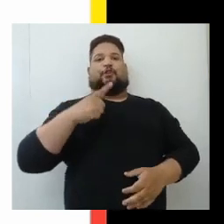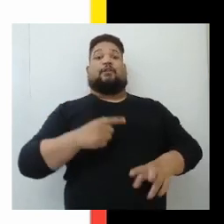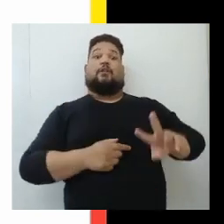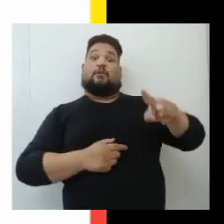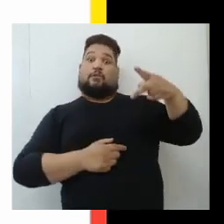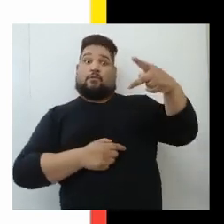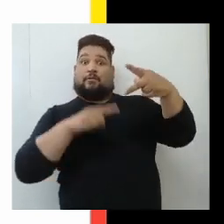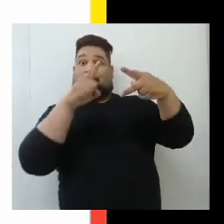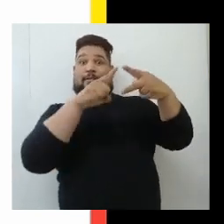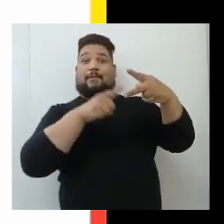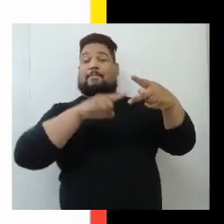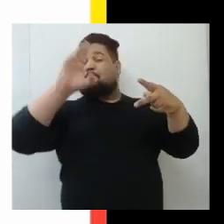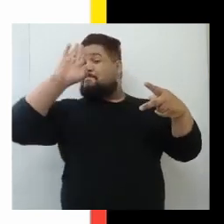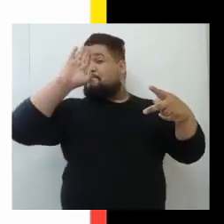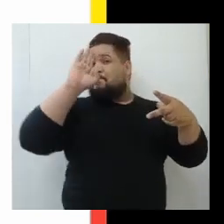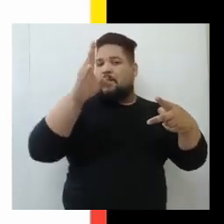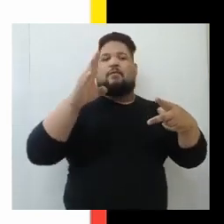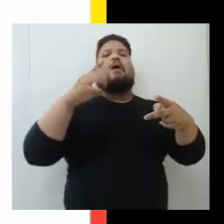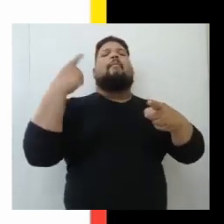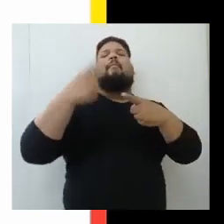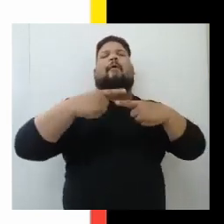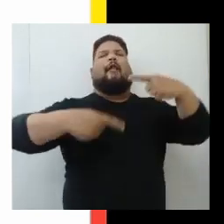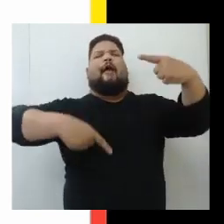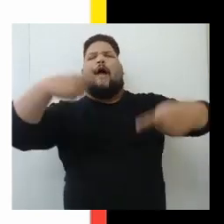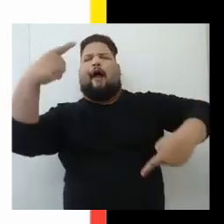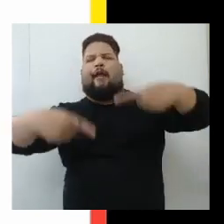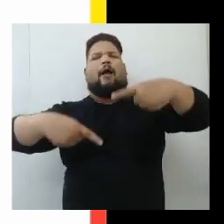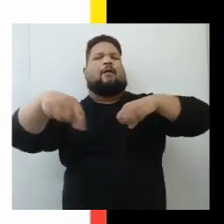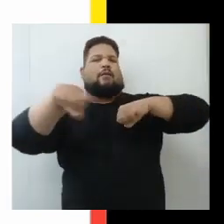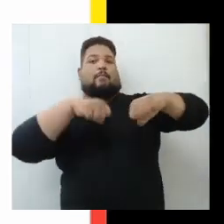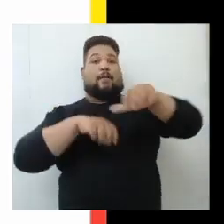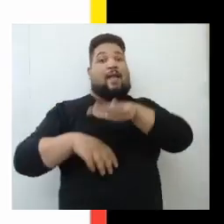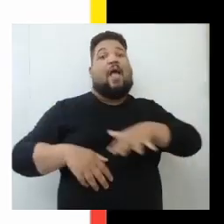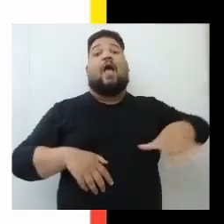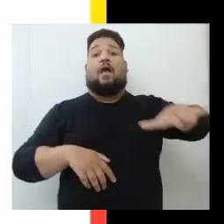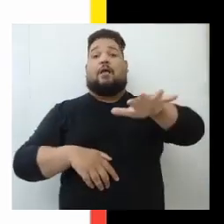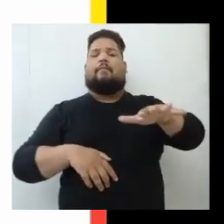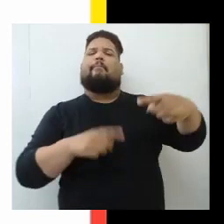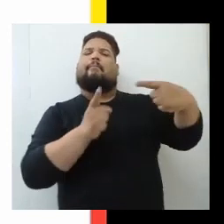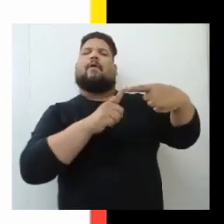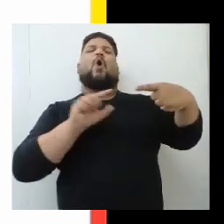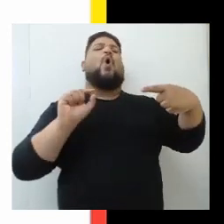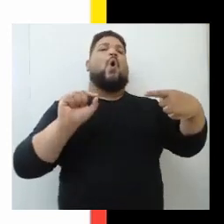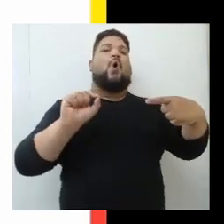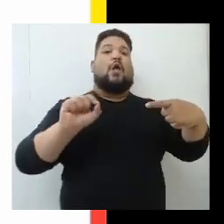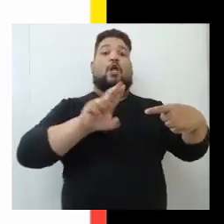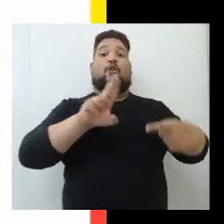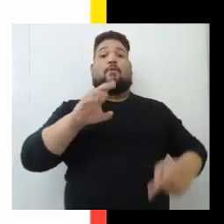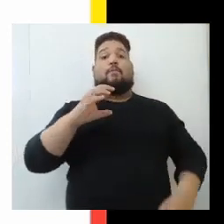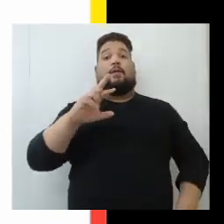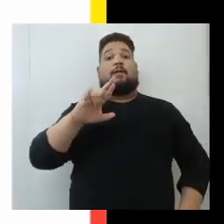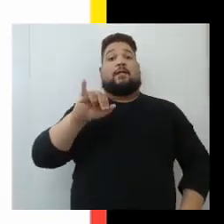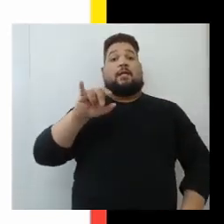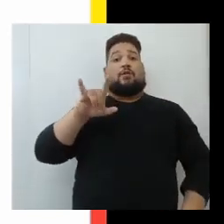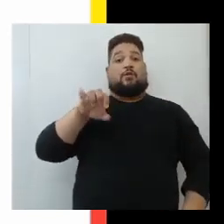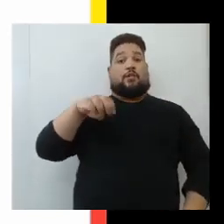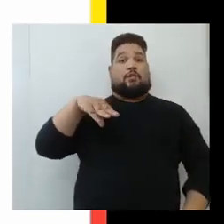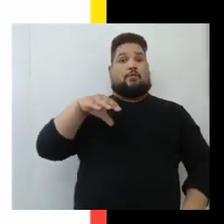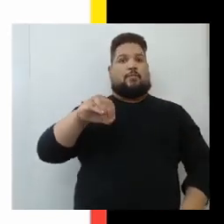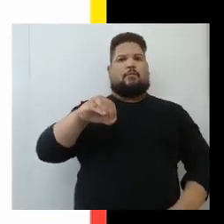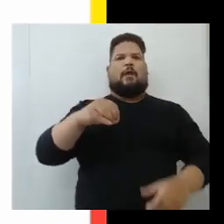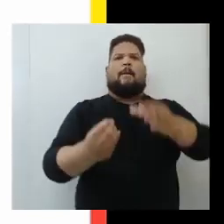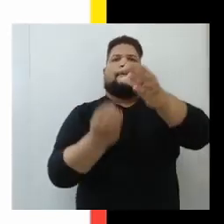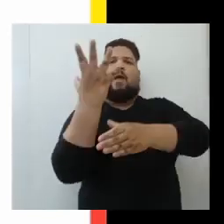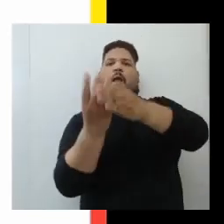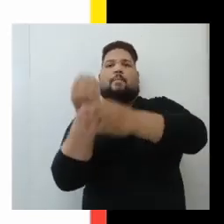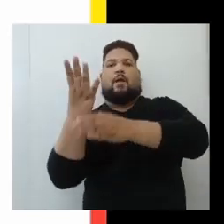duas se destacam pelo amplo debate que provocam. A primeira é o criacionismo, defendido